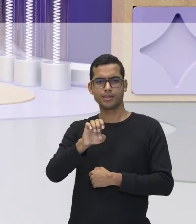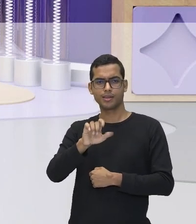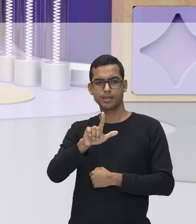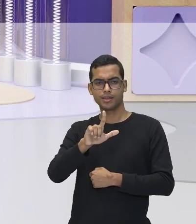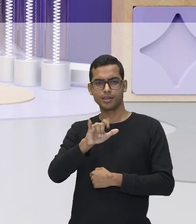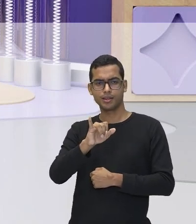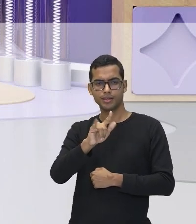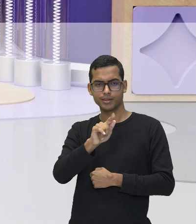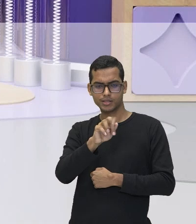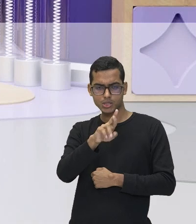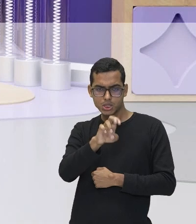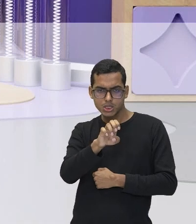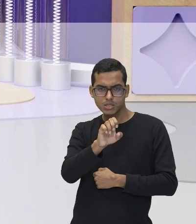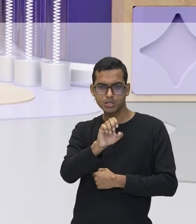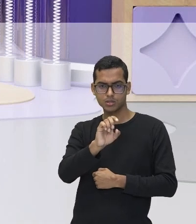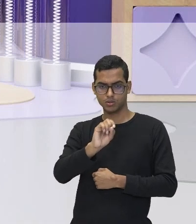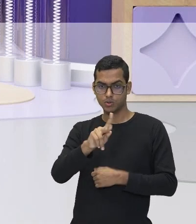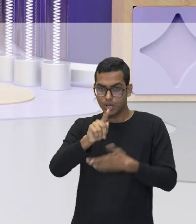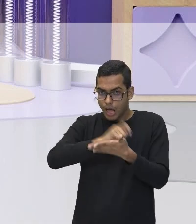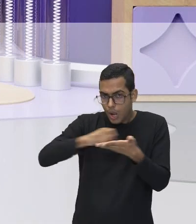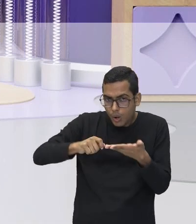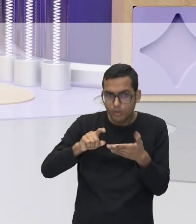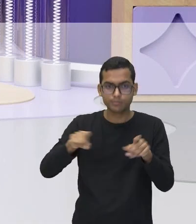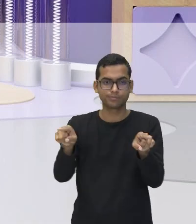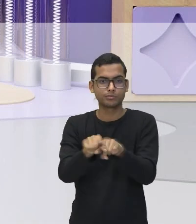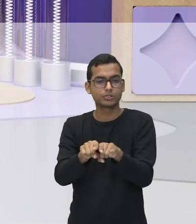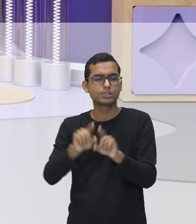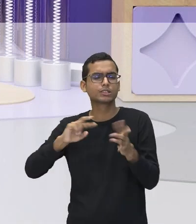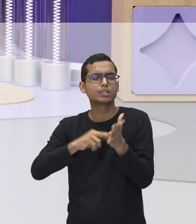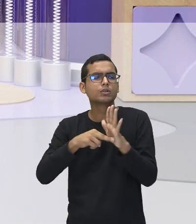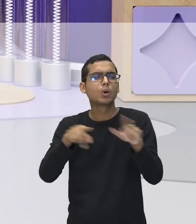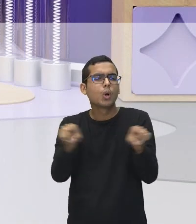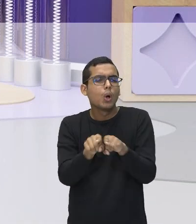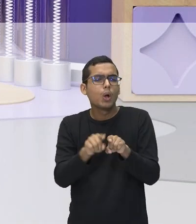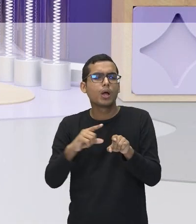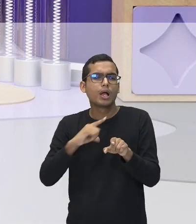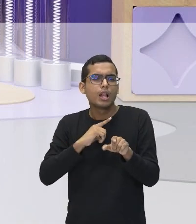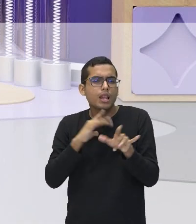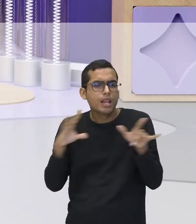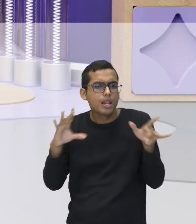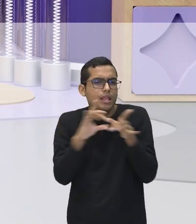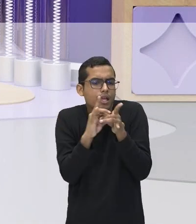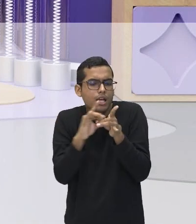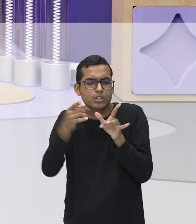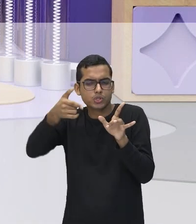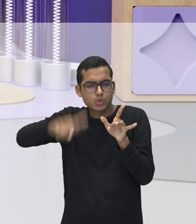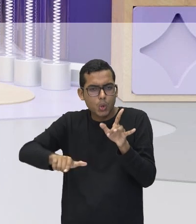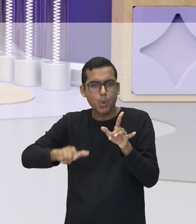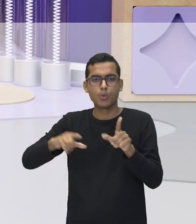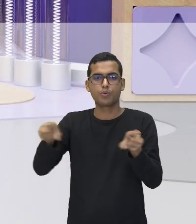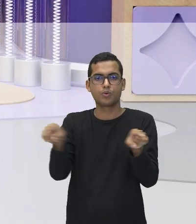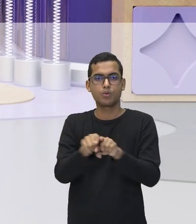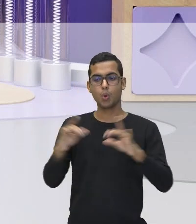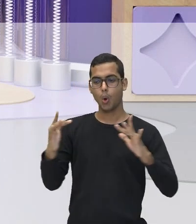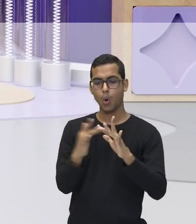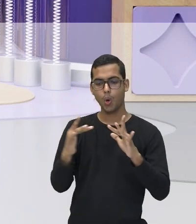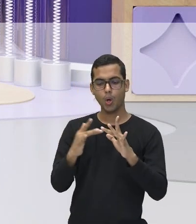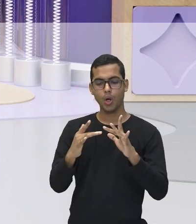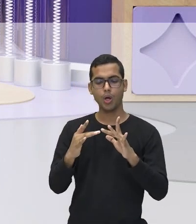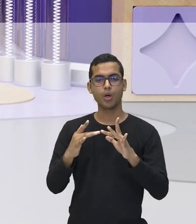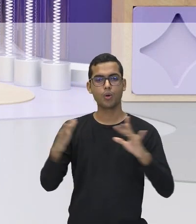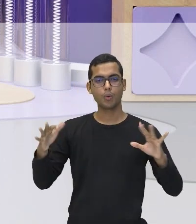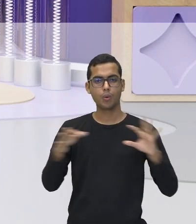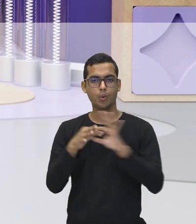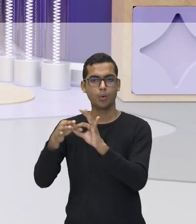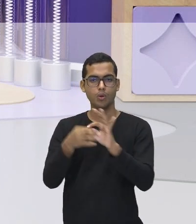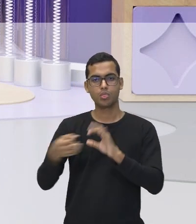quê? Ligar de novo, estabelecer novo laço. Quando a gente está com o nosso celular e de repente